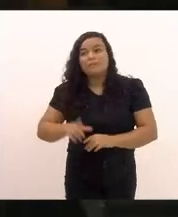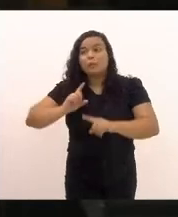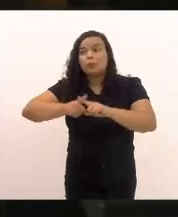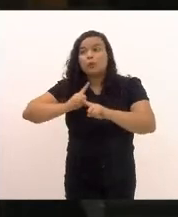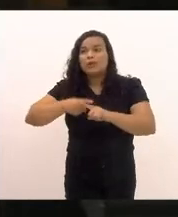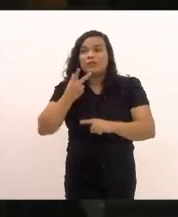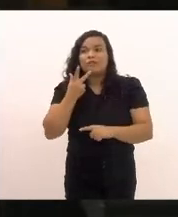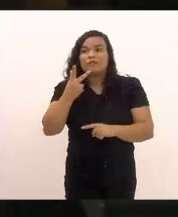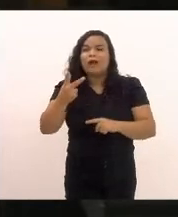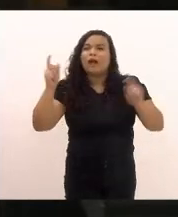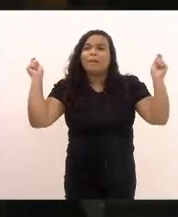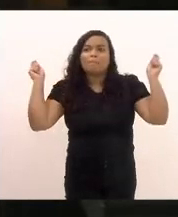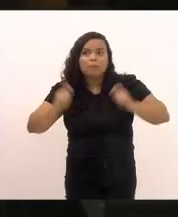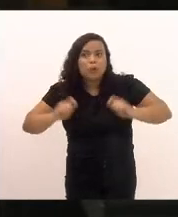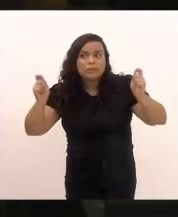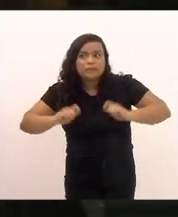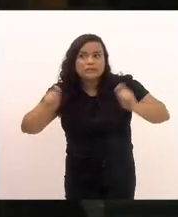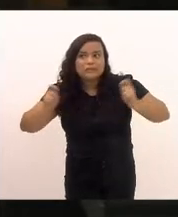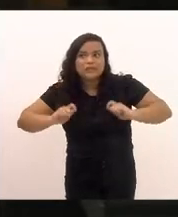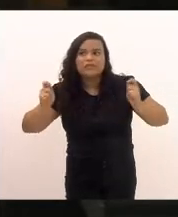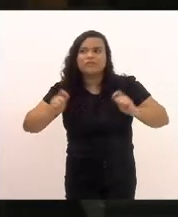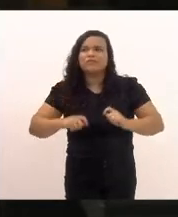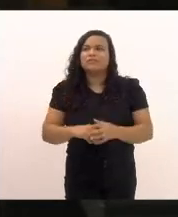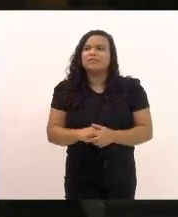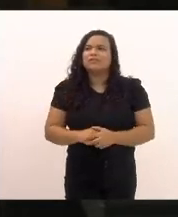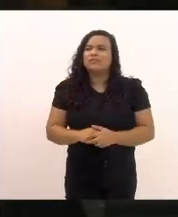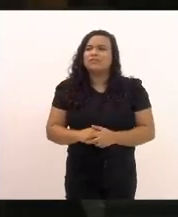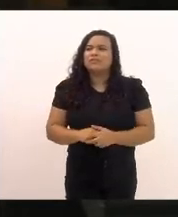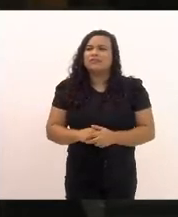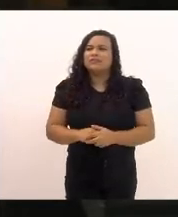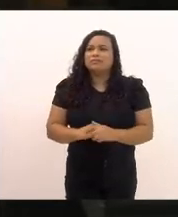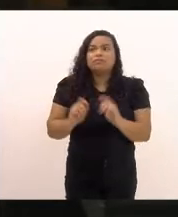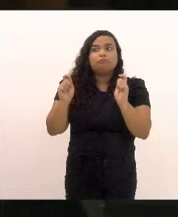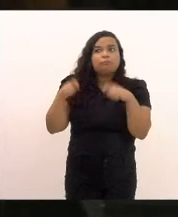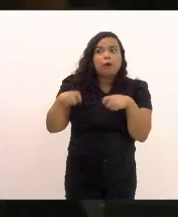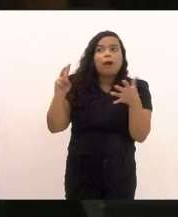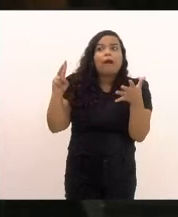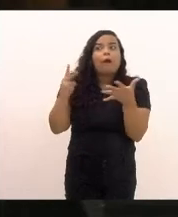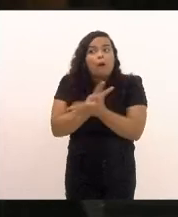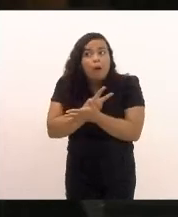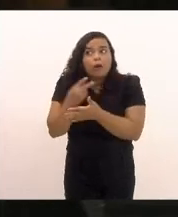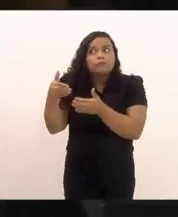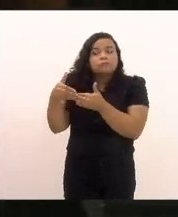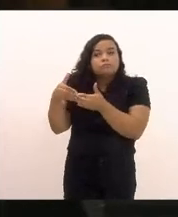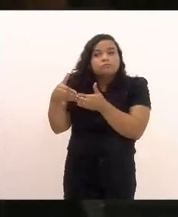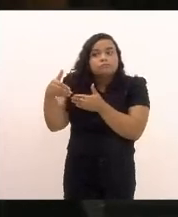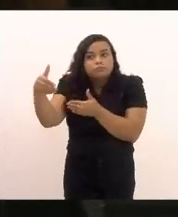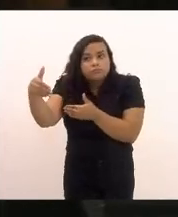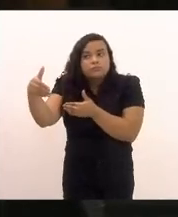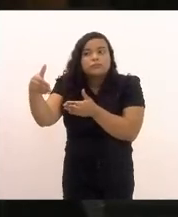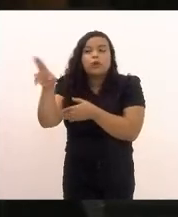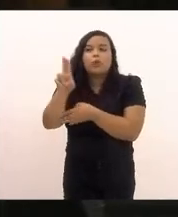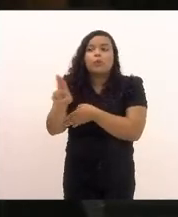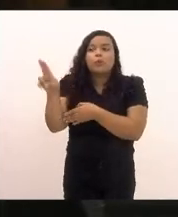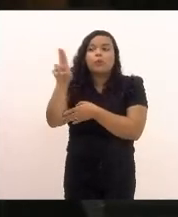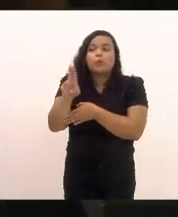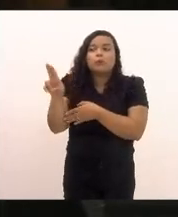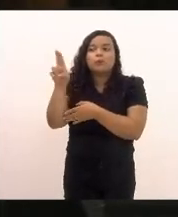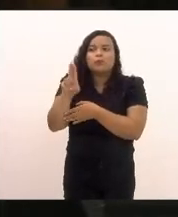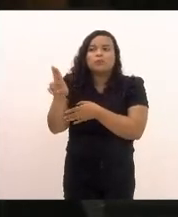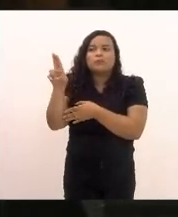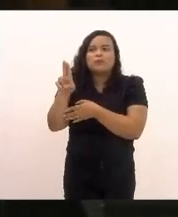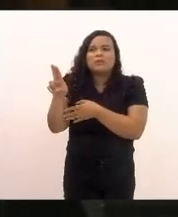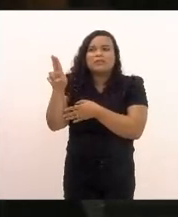da possibilidade, por mais remota que seja, do uso